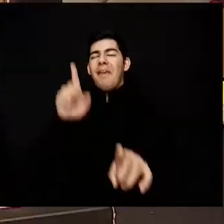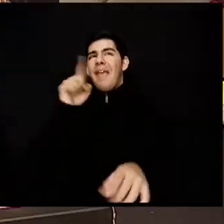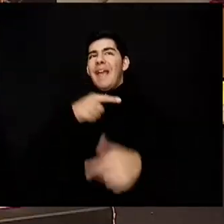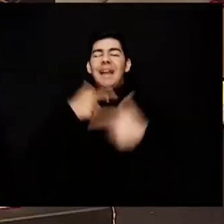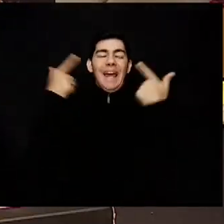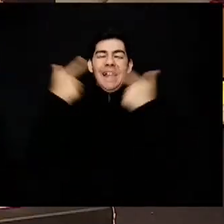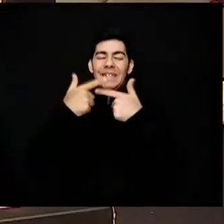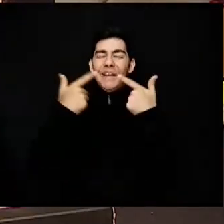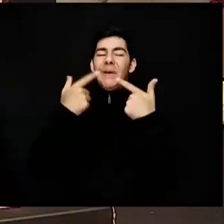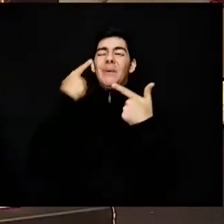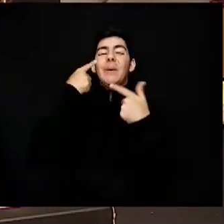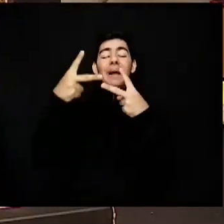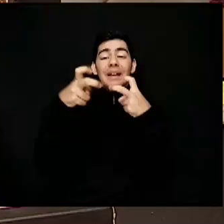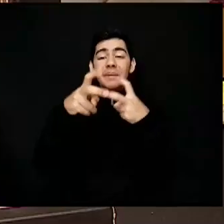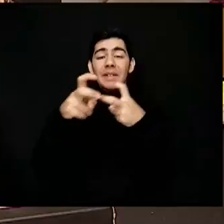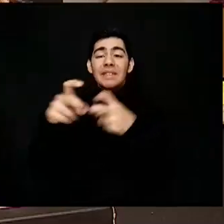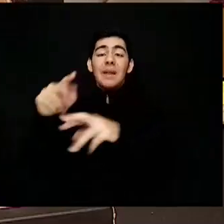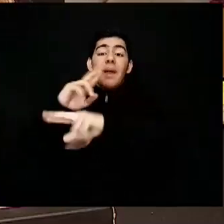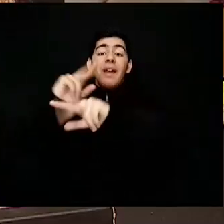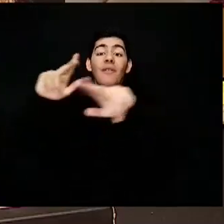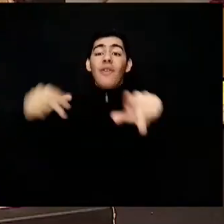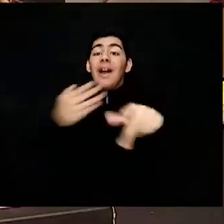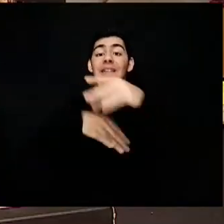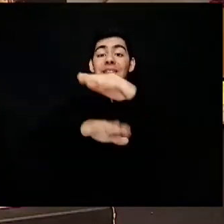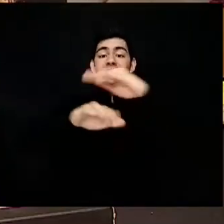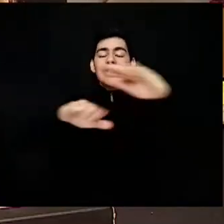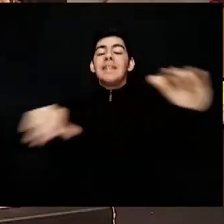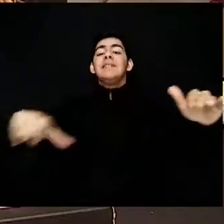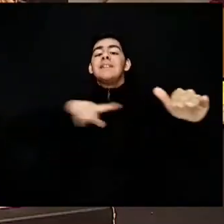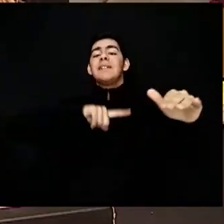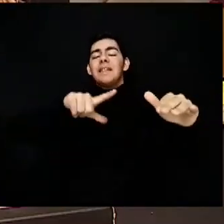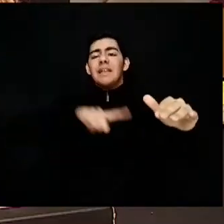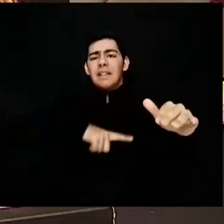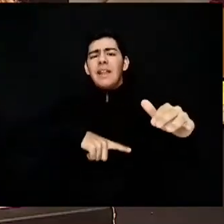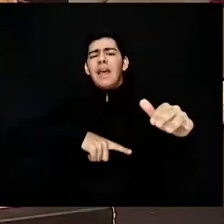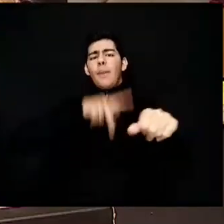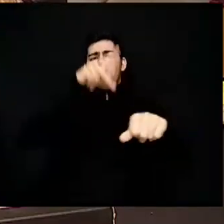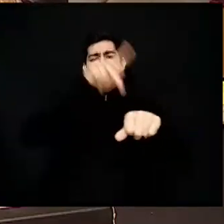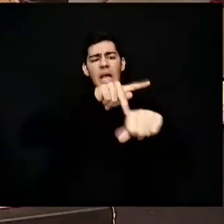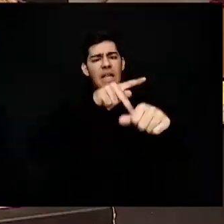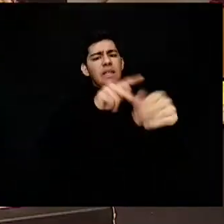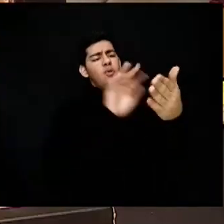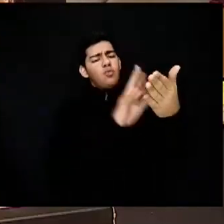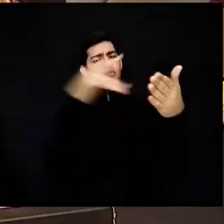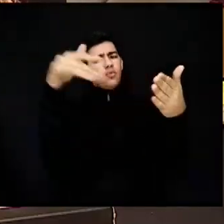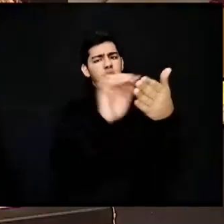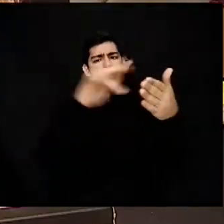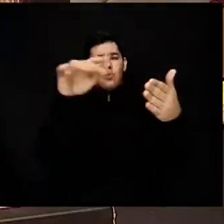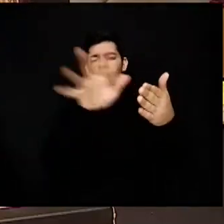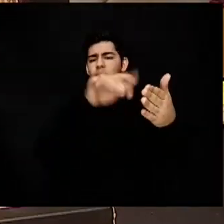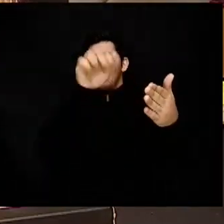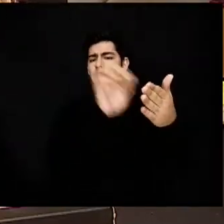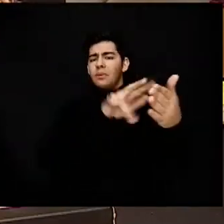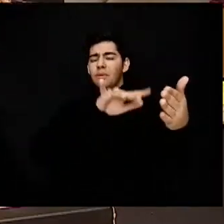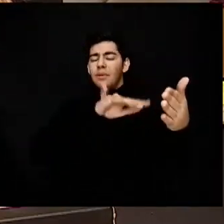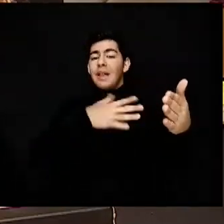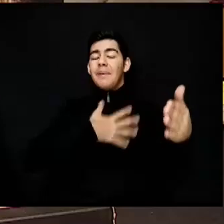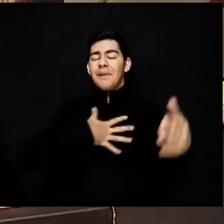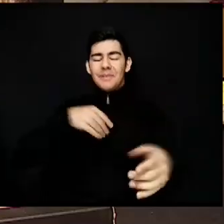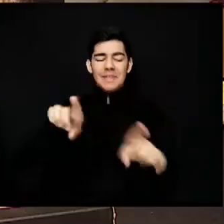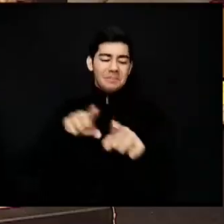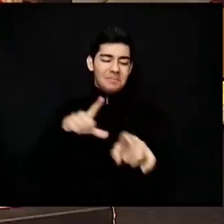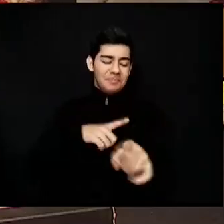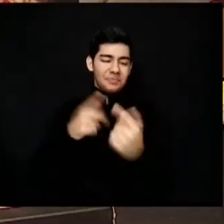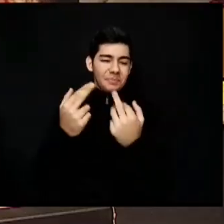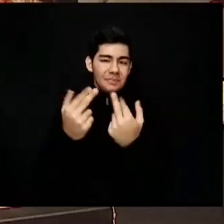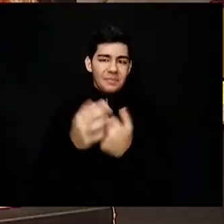com estojos de pedrarias, fazendo pulseirinhas. Eu também tenho visto. E aí eu falo assim, gente, eu